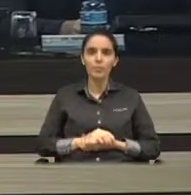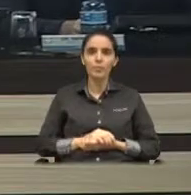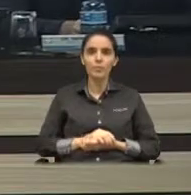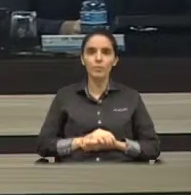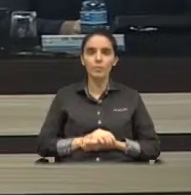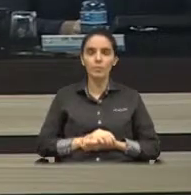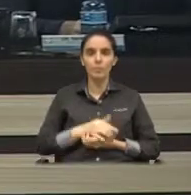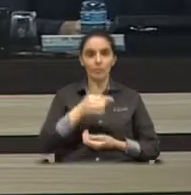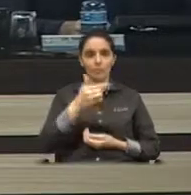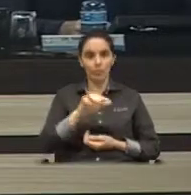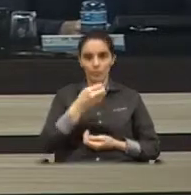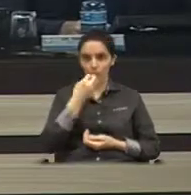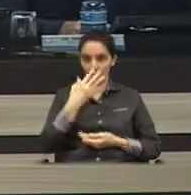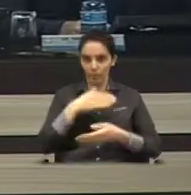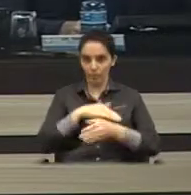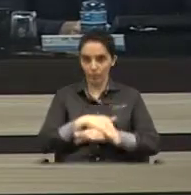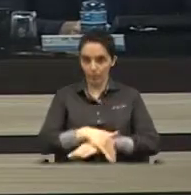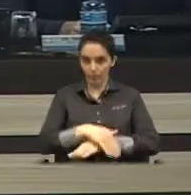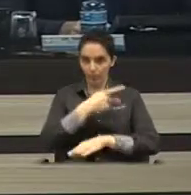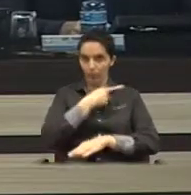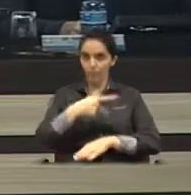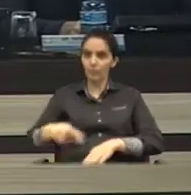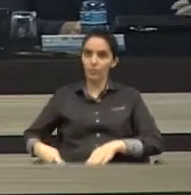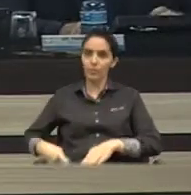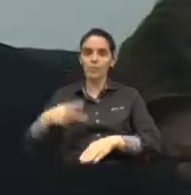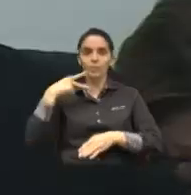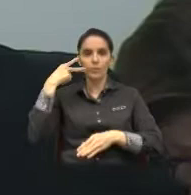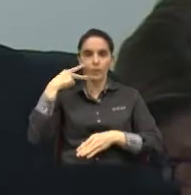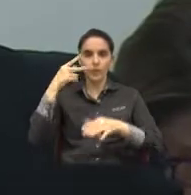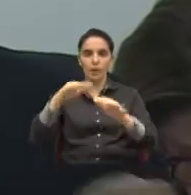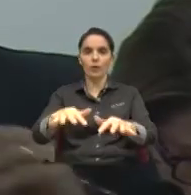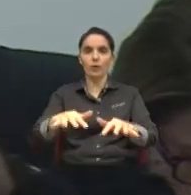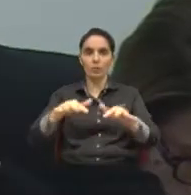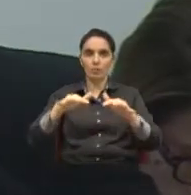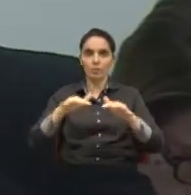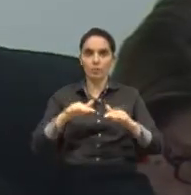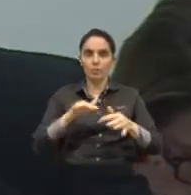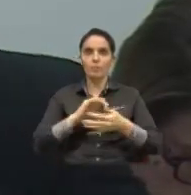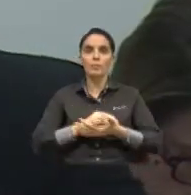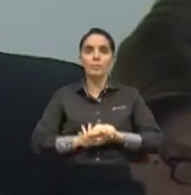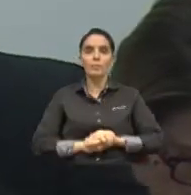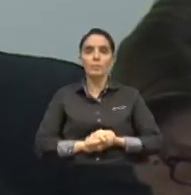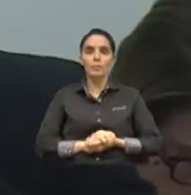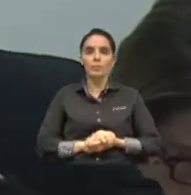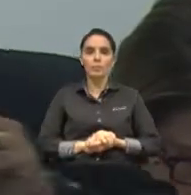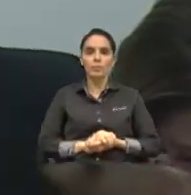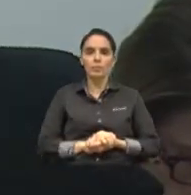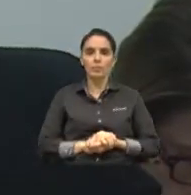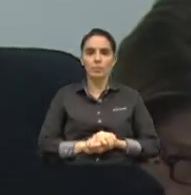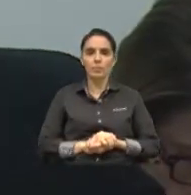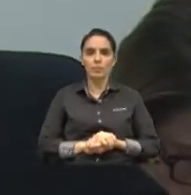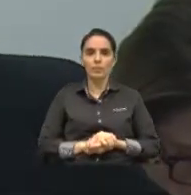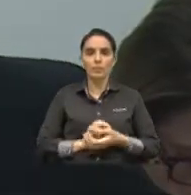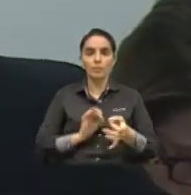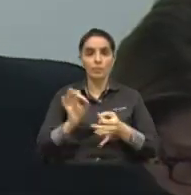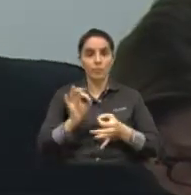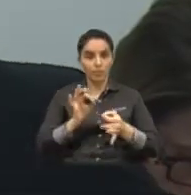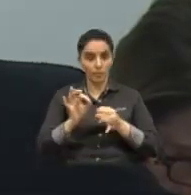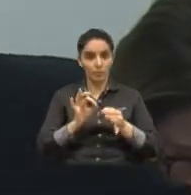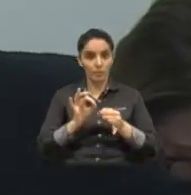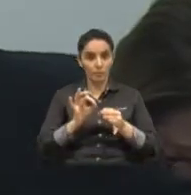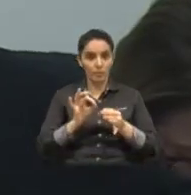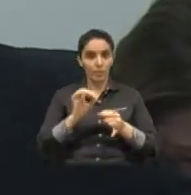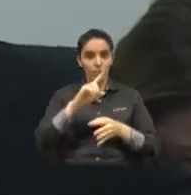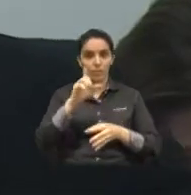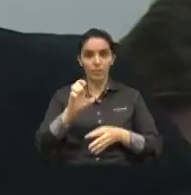Mais uma vez, boa noite, senhora presidente, nobres pares, público presente. Inclusive, o seu projeto, Zé, foi tema